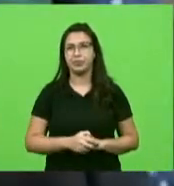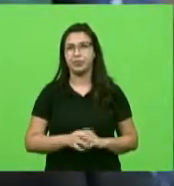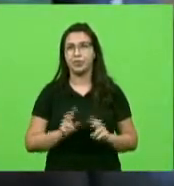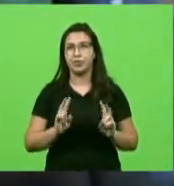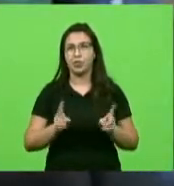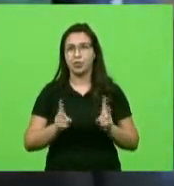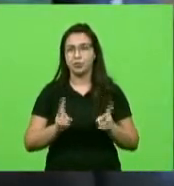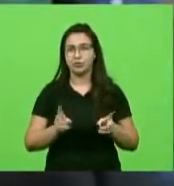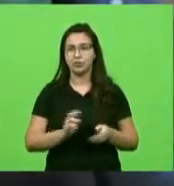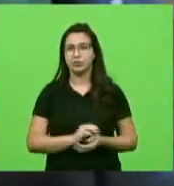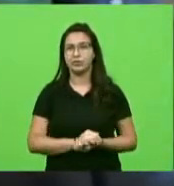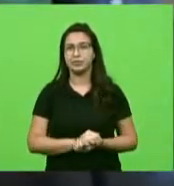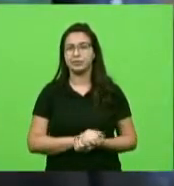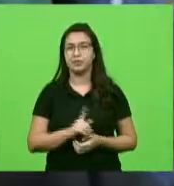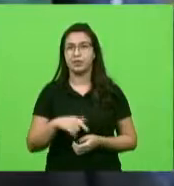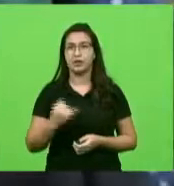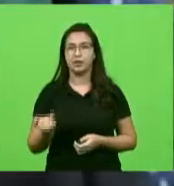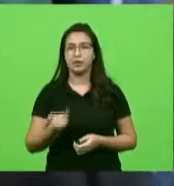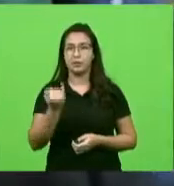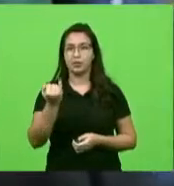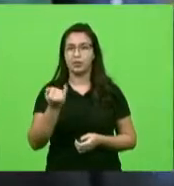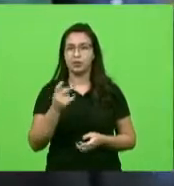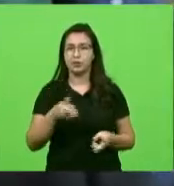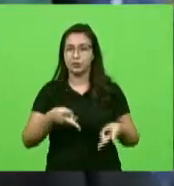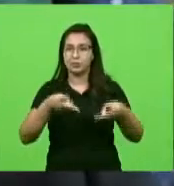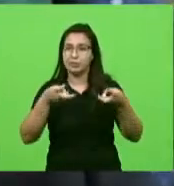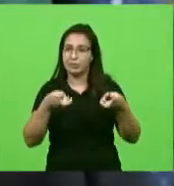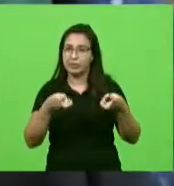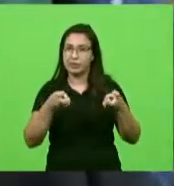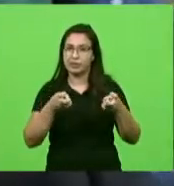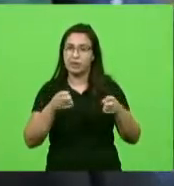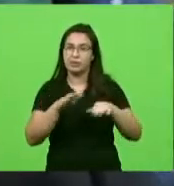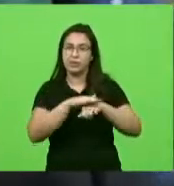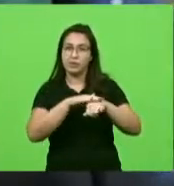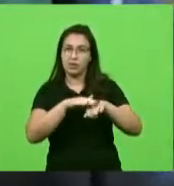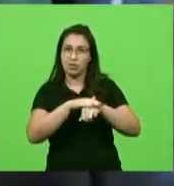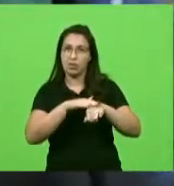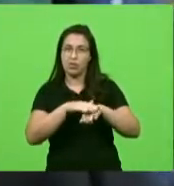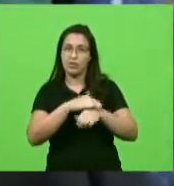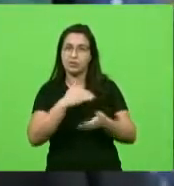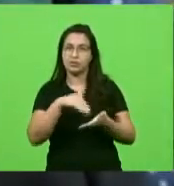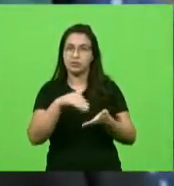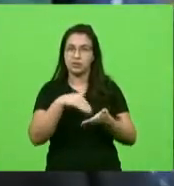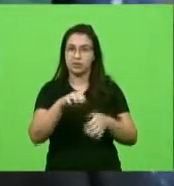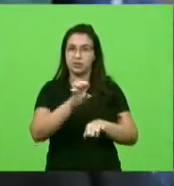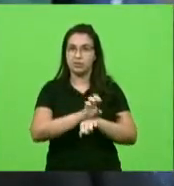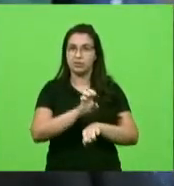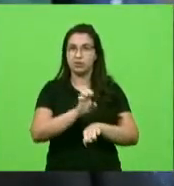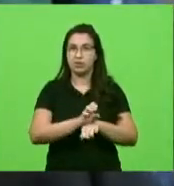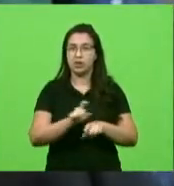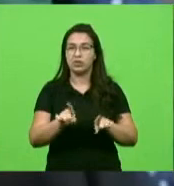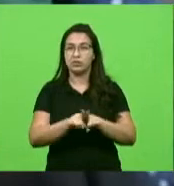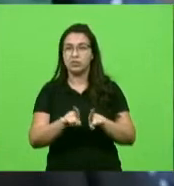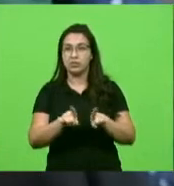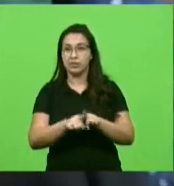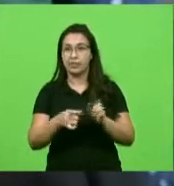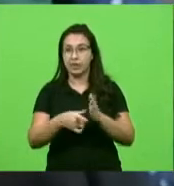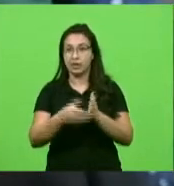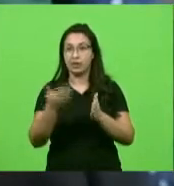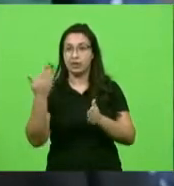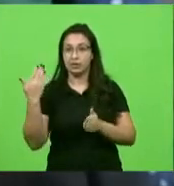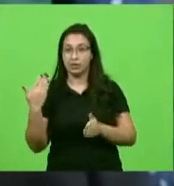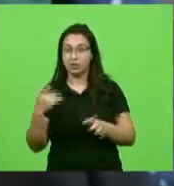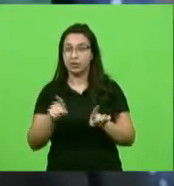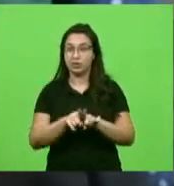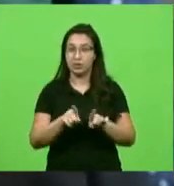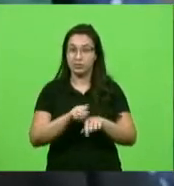aspas. Importante observar que, tanto na conversa com o então secretário de Estado da Saúde, que ocorreu antes, bem como